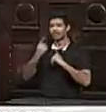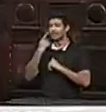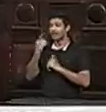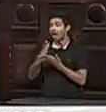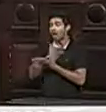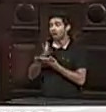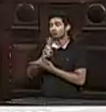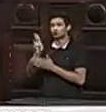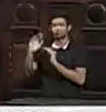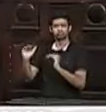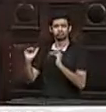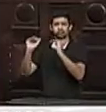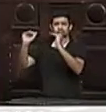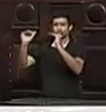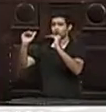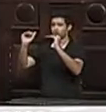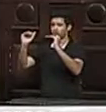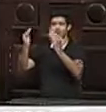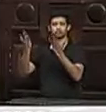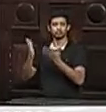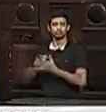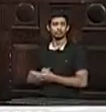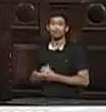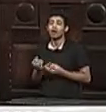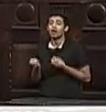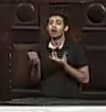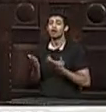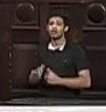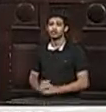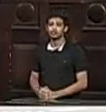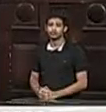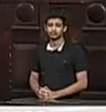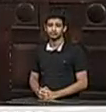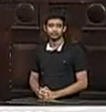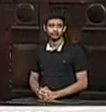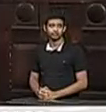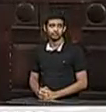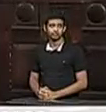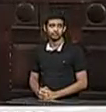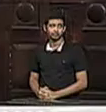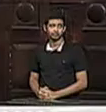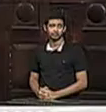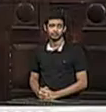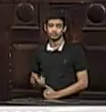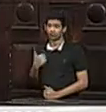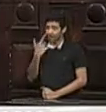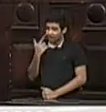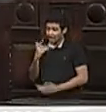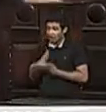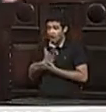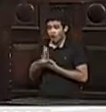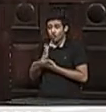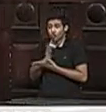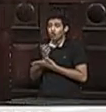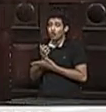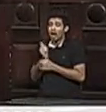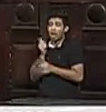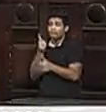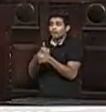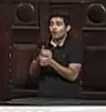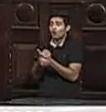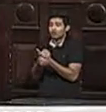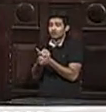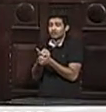para os grandes nomes, não há dificuldades. Mas o que precisa de apoio são os clubes de subúrbio,